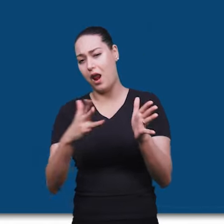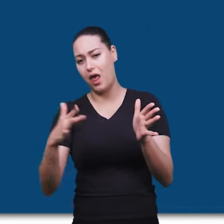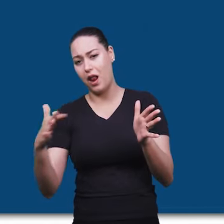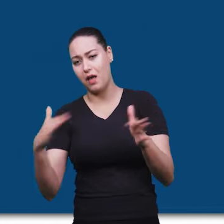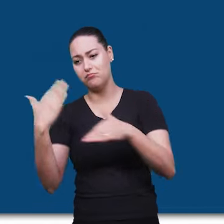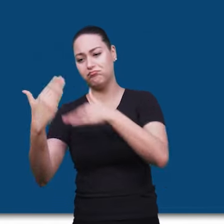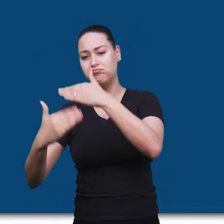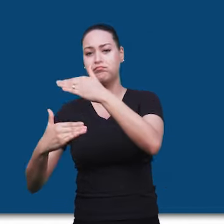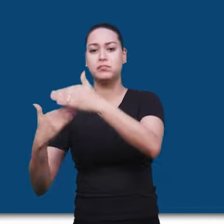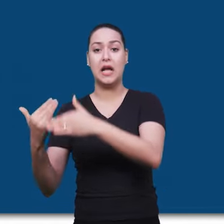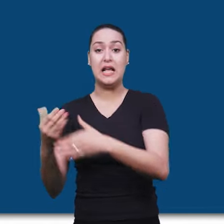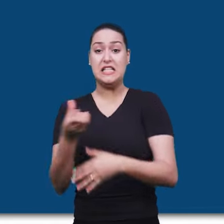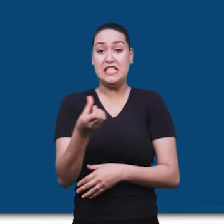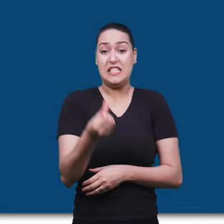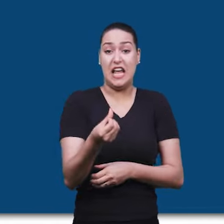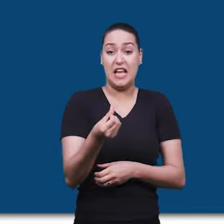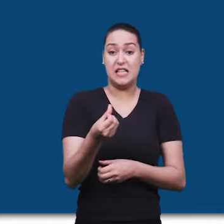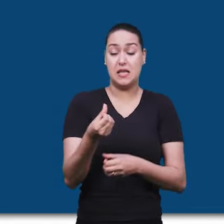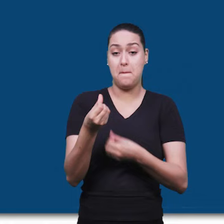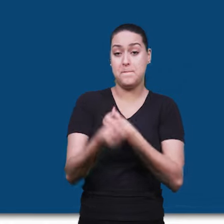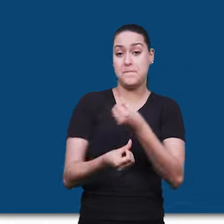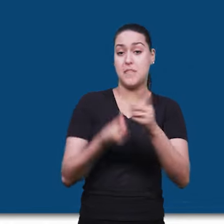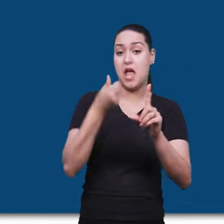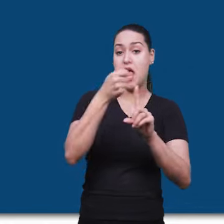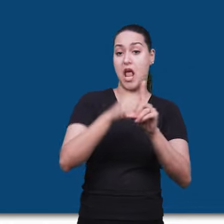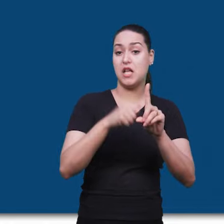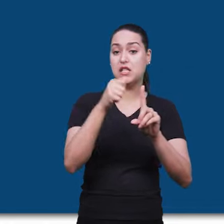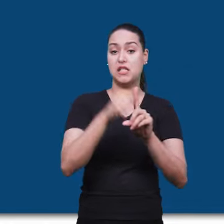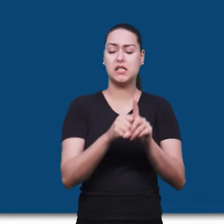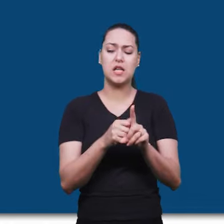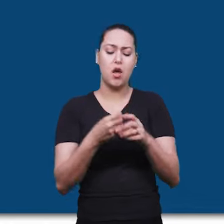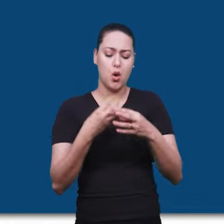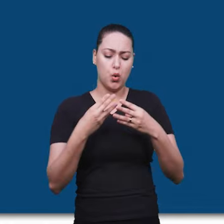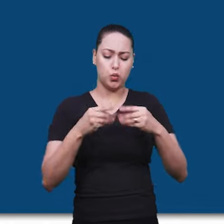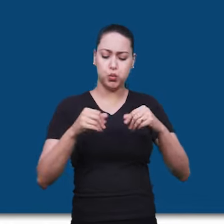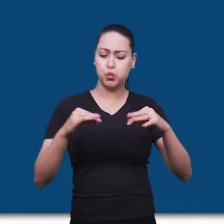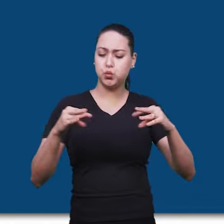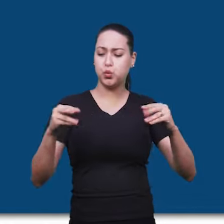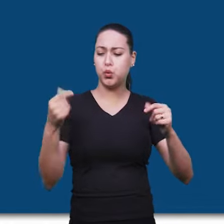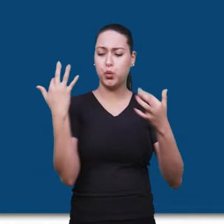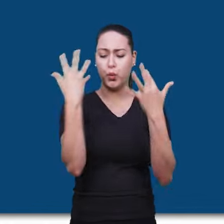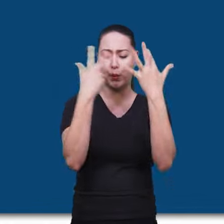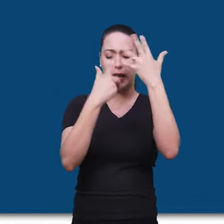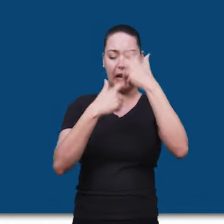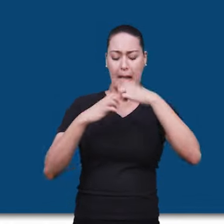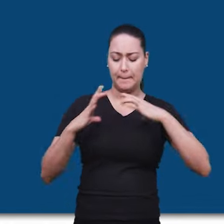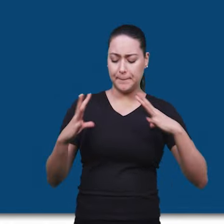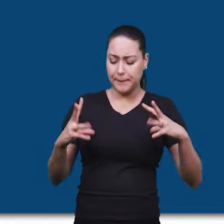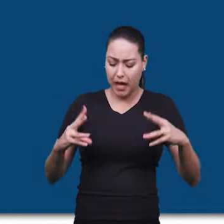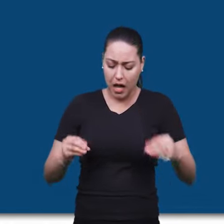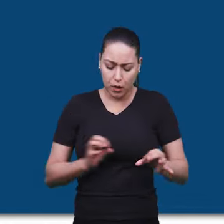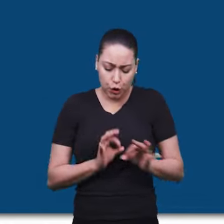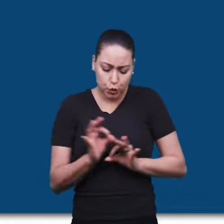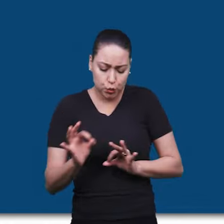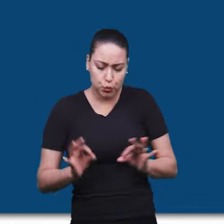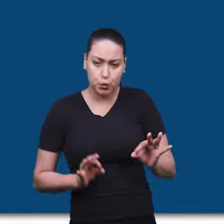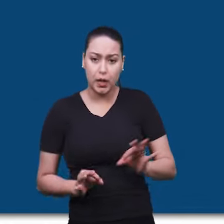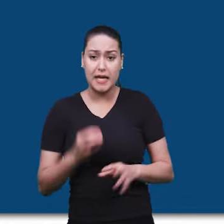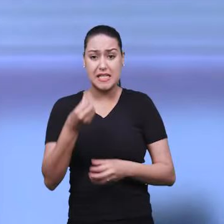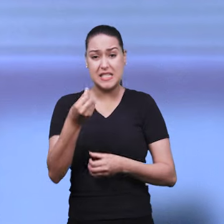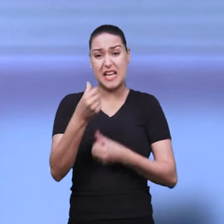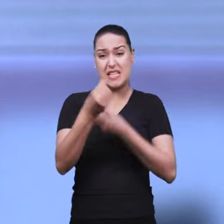purificações. 6 meses com óleo de mirra, 6 meses com especiarias e com as coisas para a purificação das